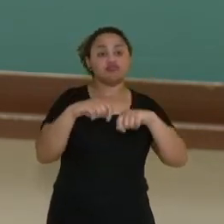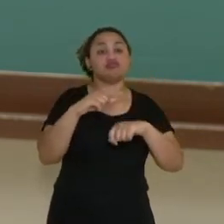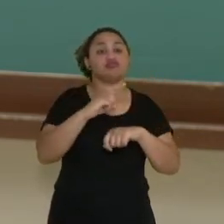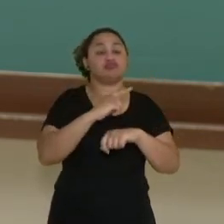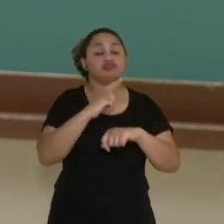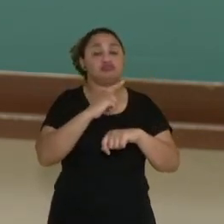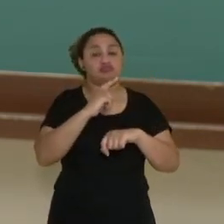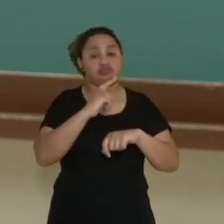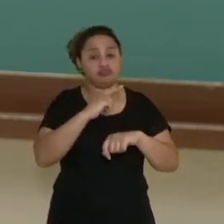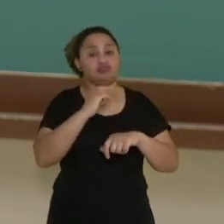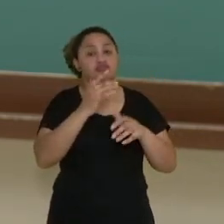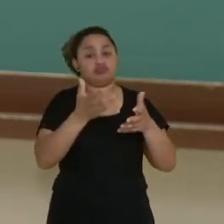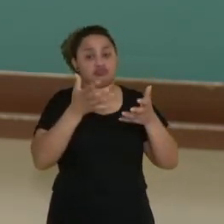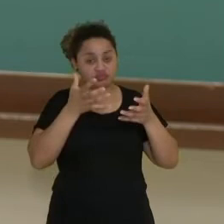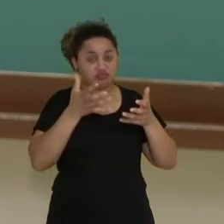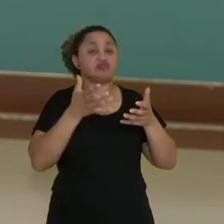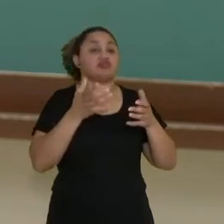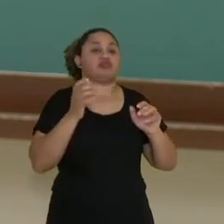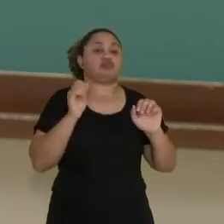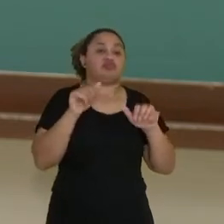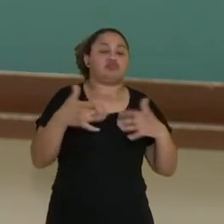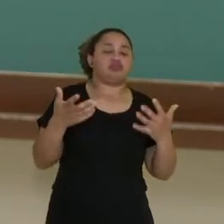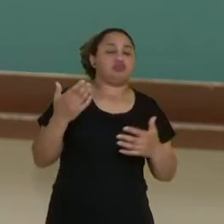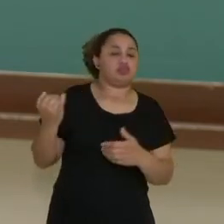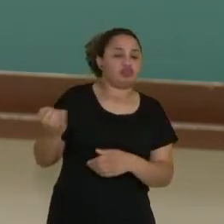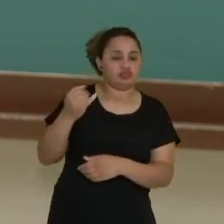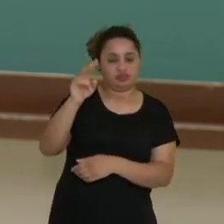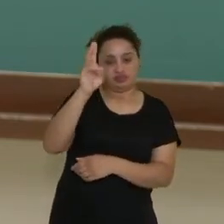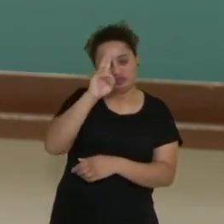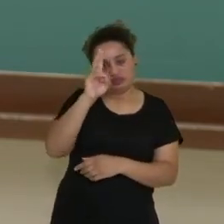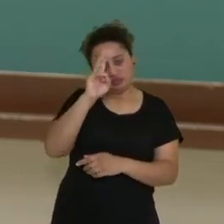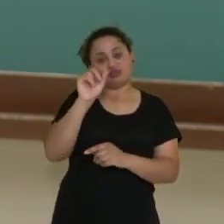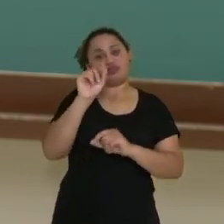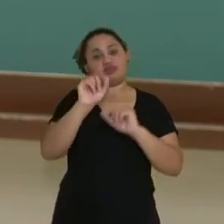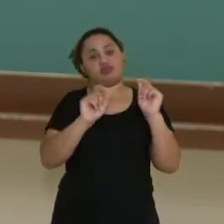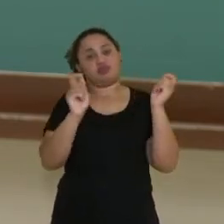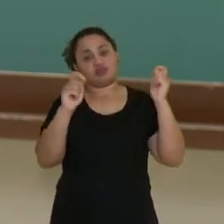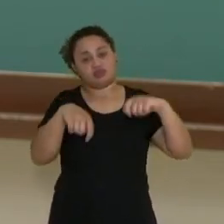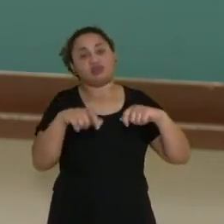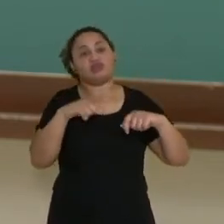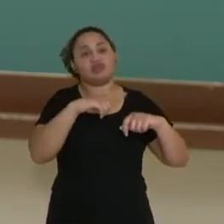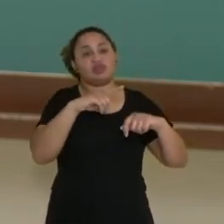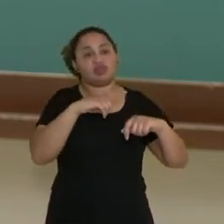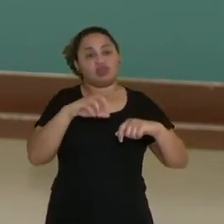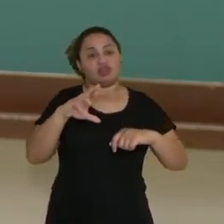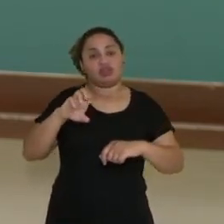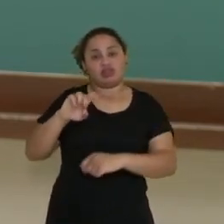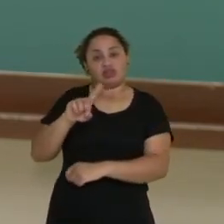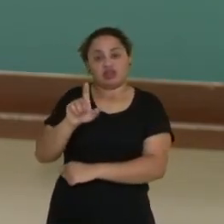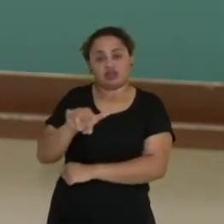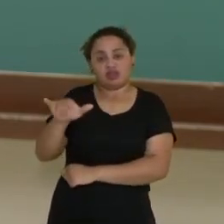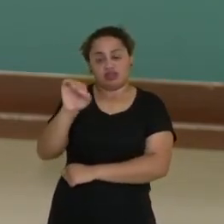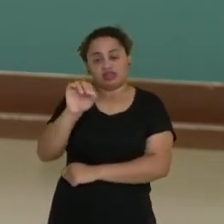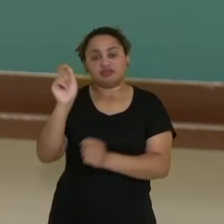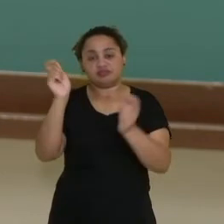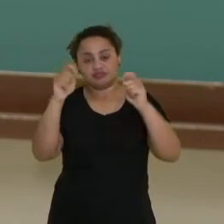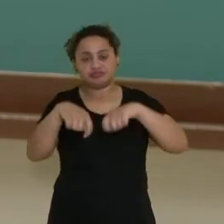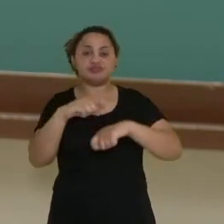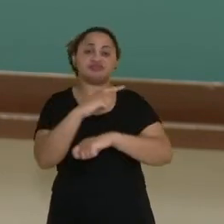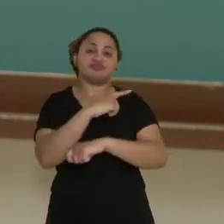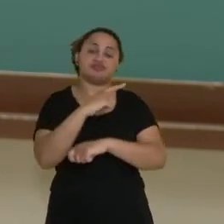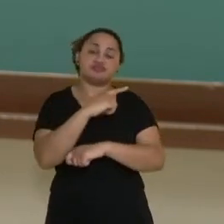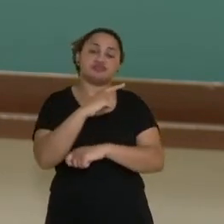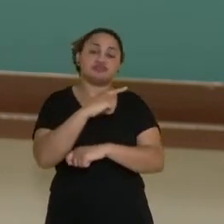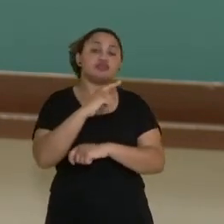possibilidades favoráveis, tá? Então não esqueçam disso. Probabilidade é a razão das possibilidades